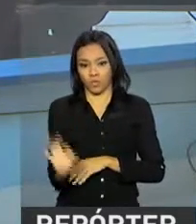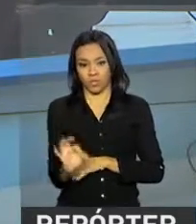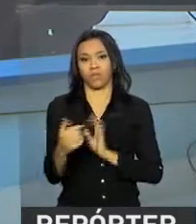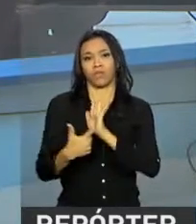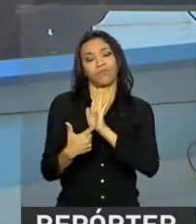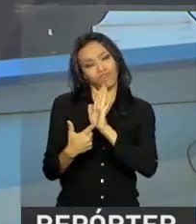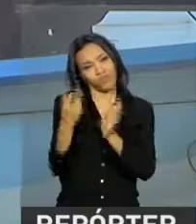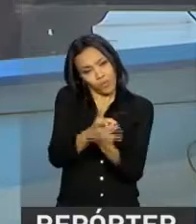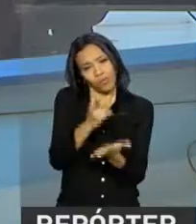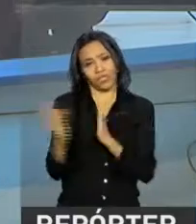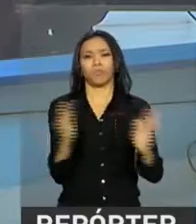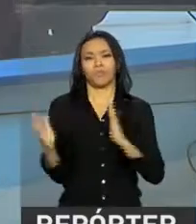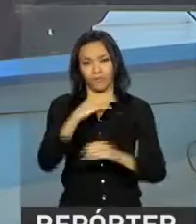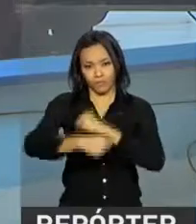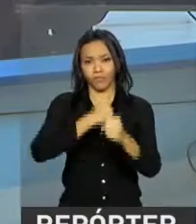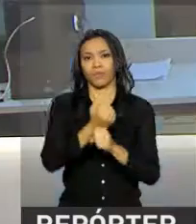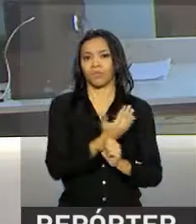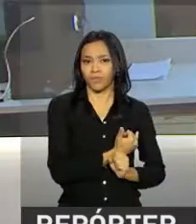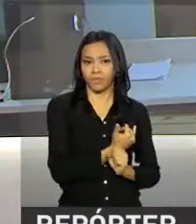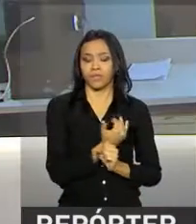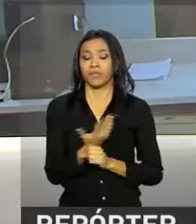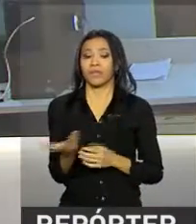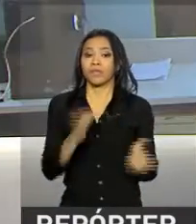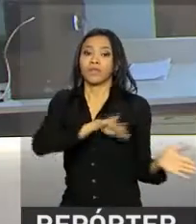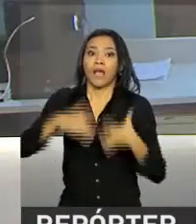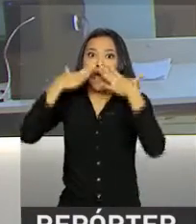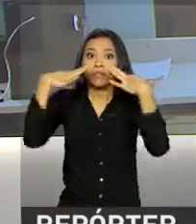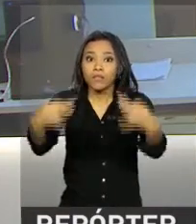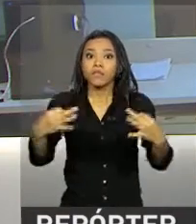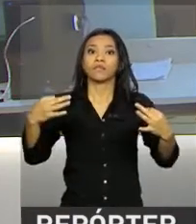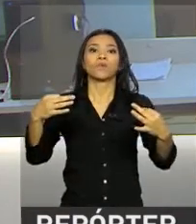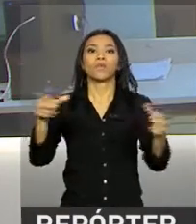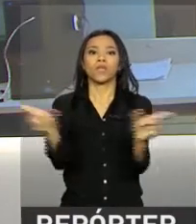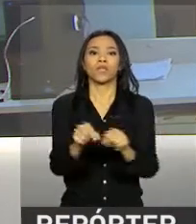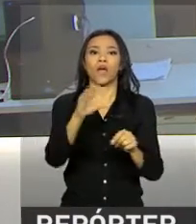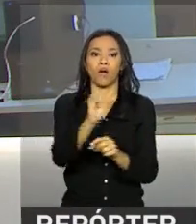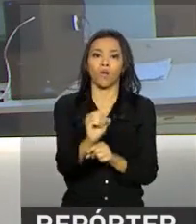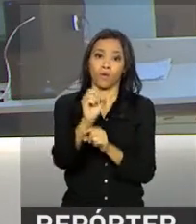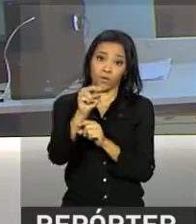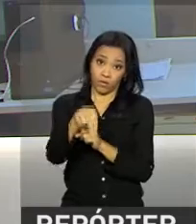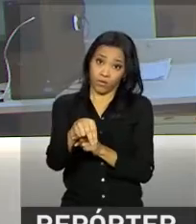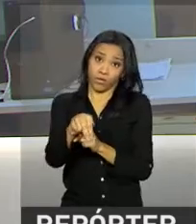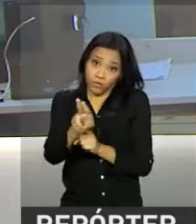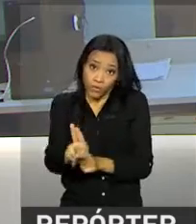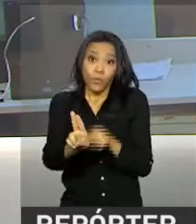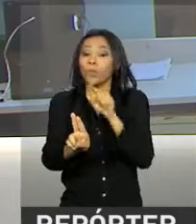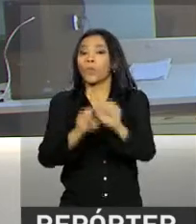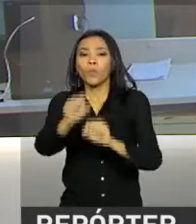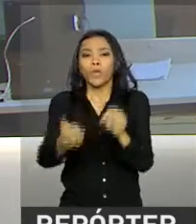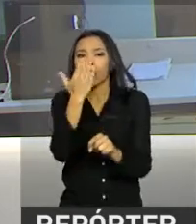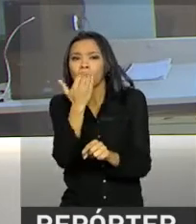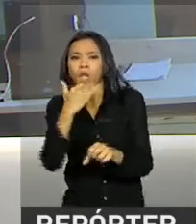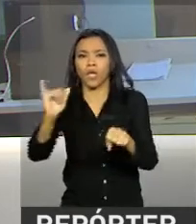no mesmo período do ano passado um alerta da organização das nações unidas para alimentação e agricultura a fao